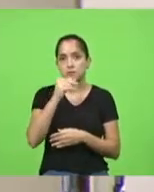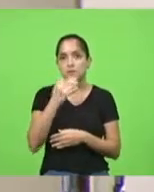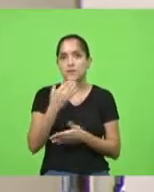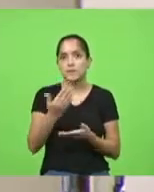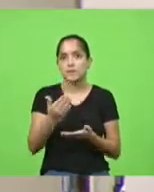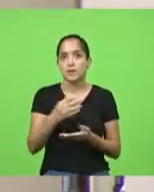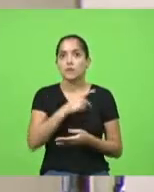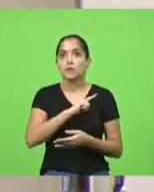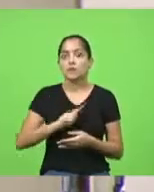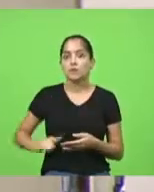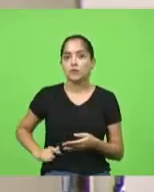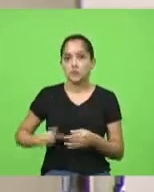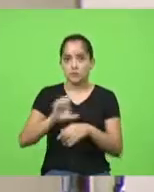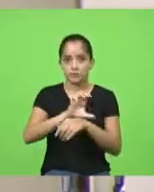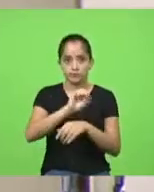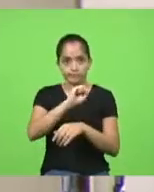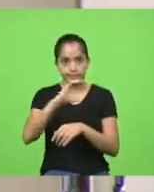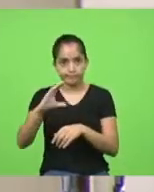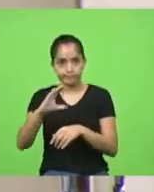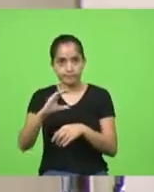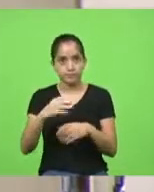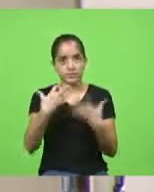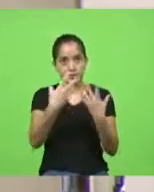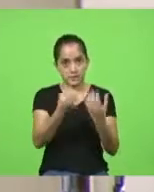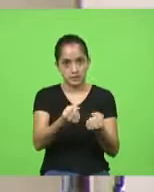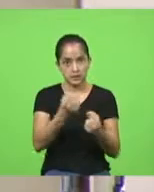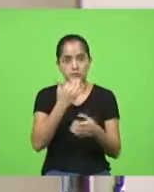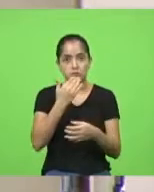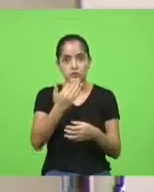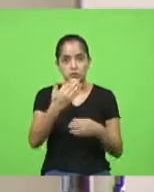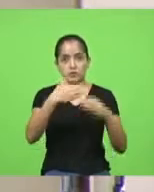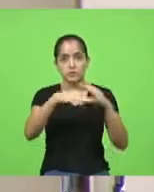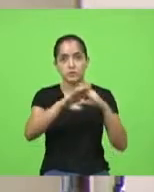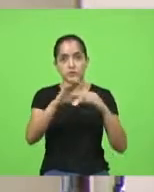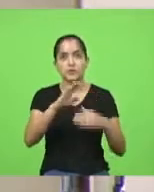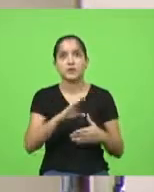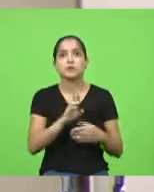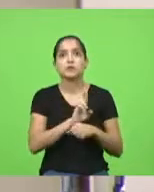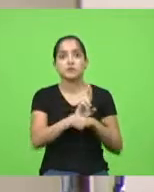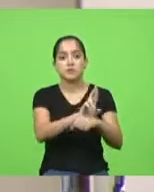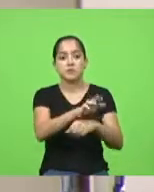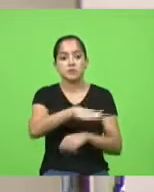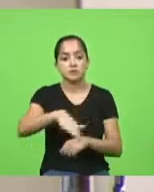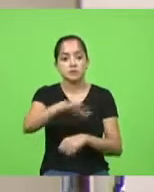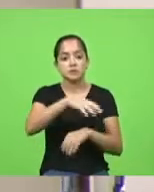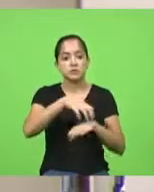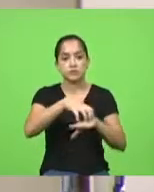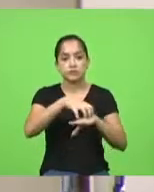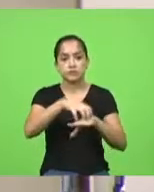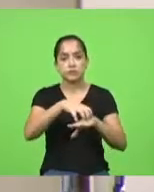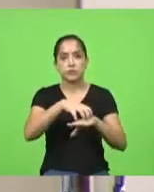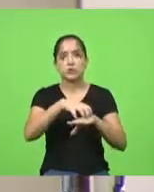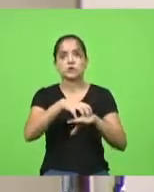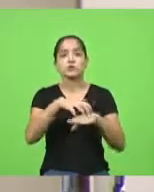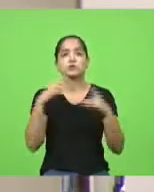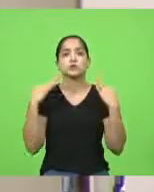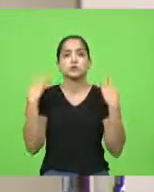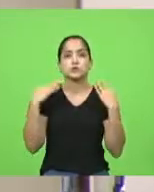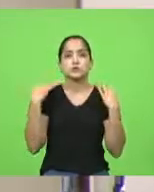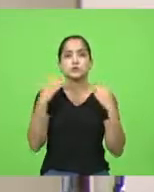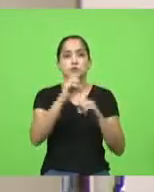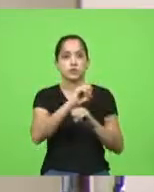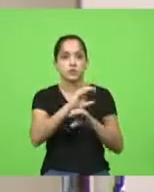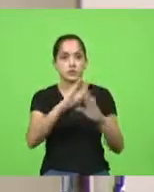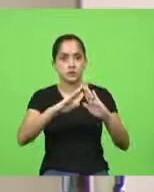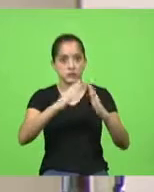governador do Estado de Santa Catarina, que atenda às solicitações enviadas pelos representantes do setor de transporte, turismo e escolar, para que possa minimizar